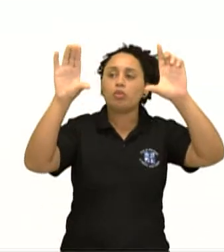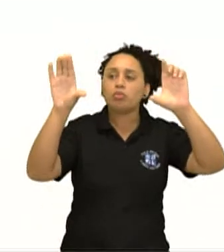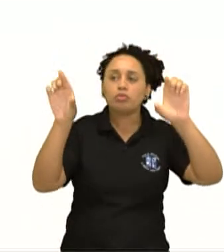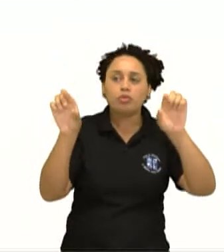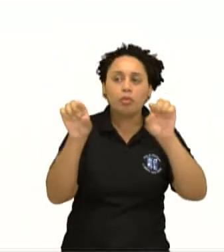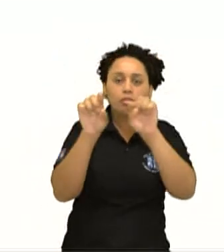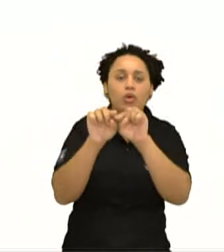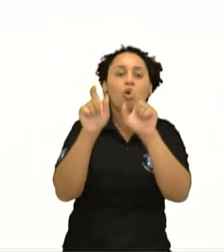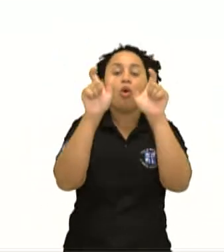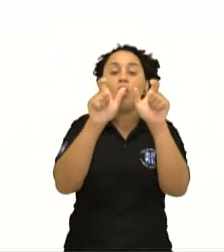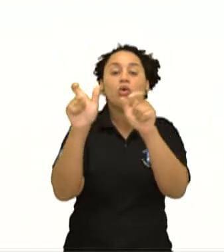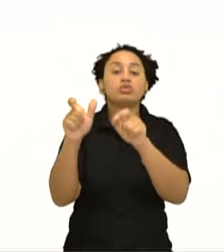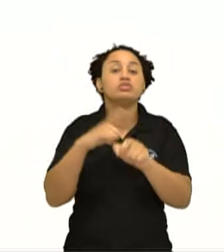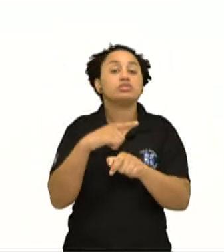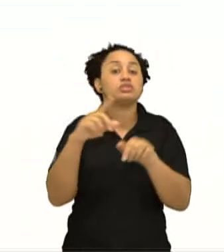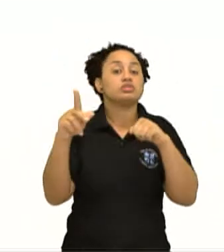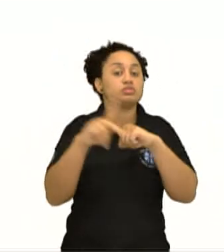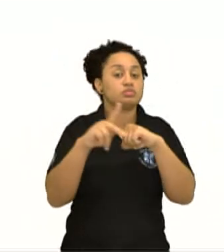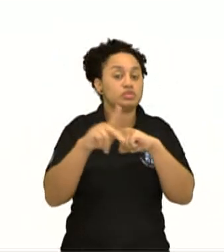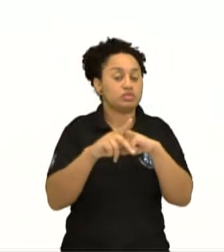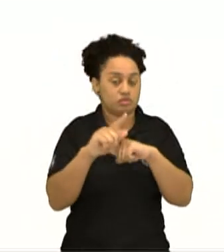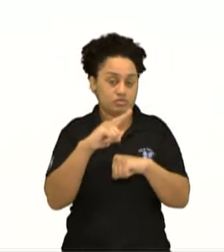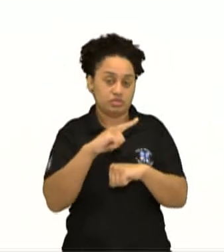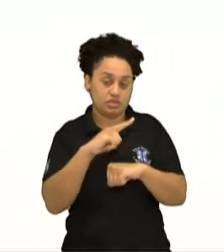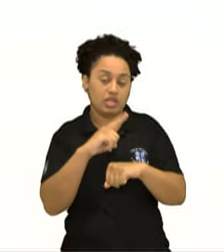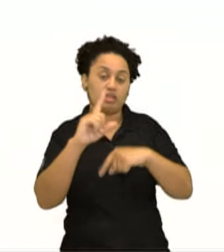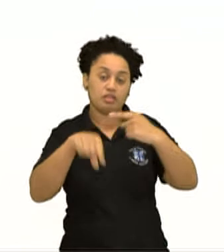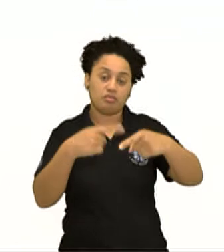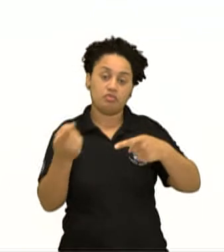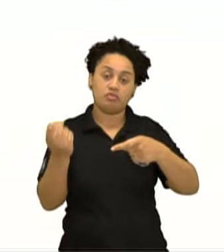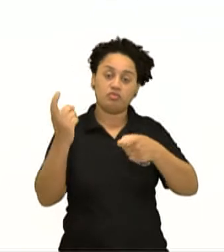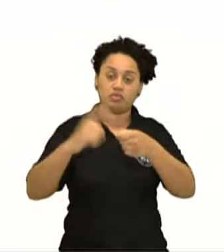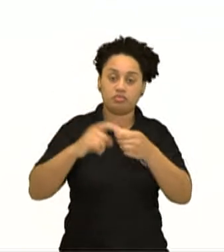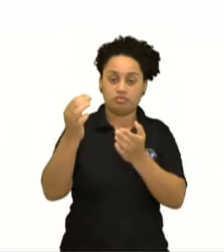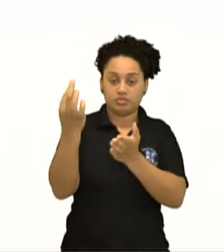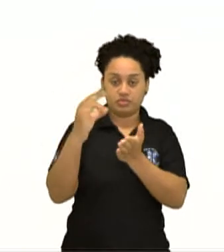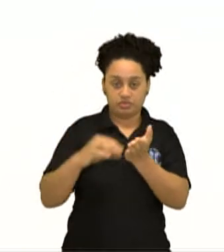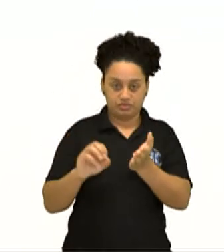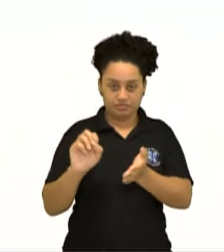pronomes possessivos átonos e logo nós voltamos para corrigir, bien?